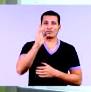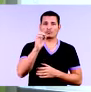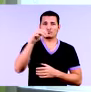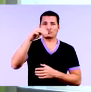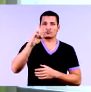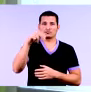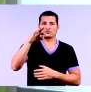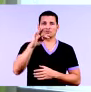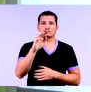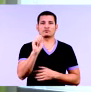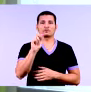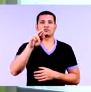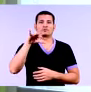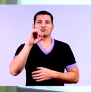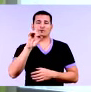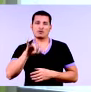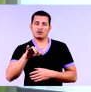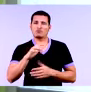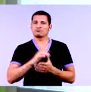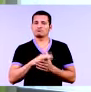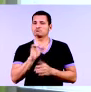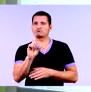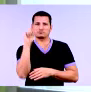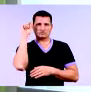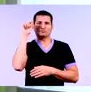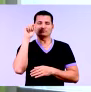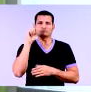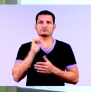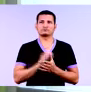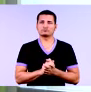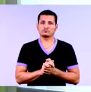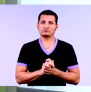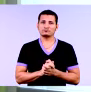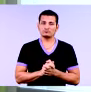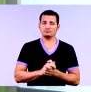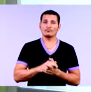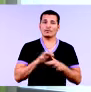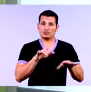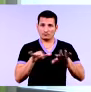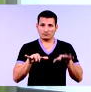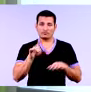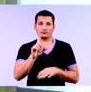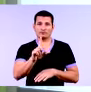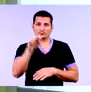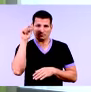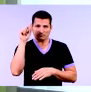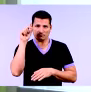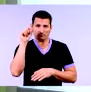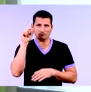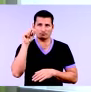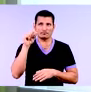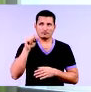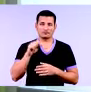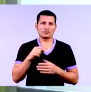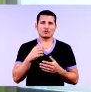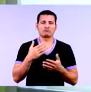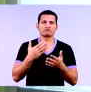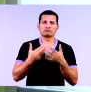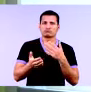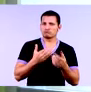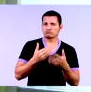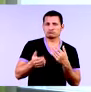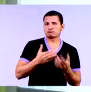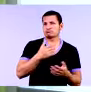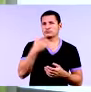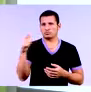programação opcional. Considerem que uma programação opcional, em qualquer outro